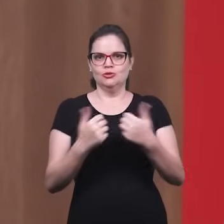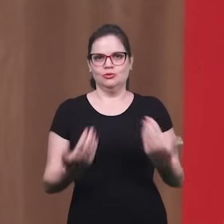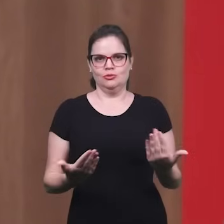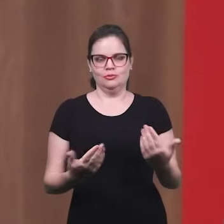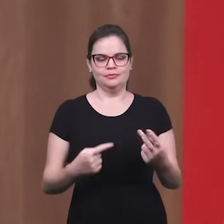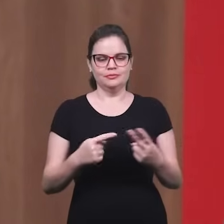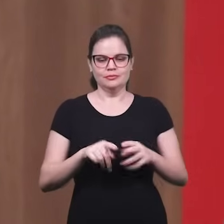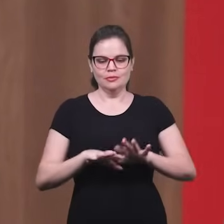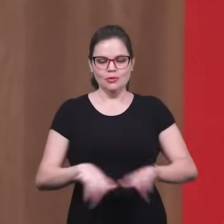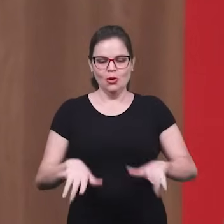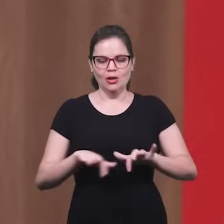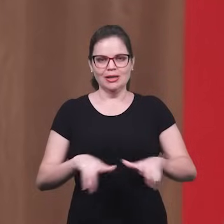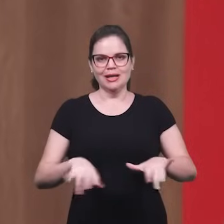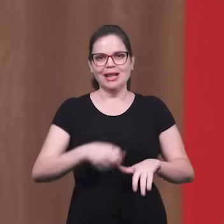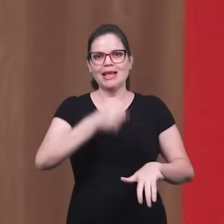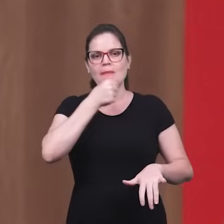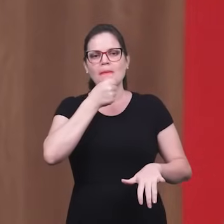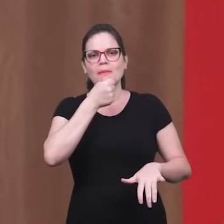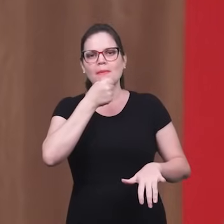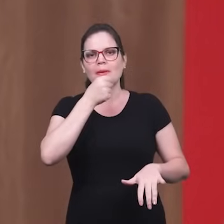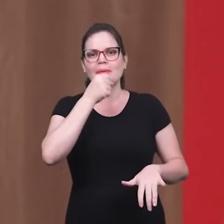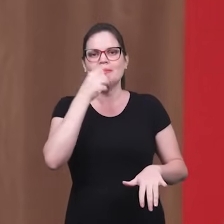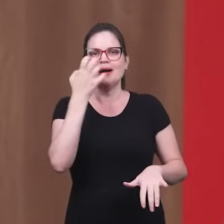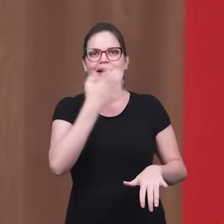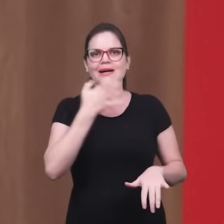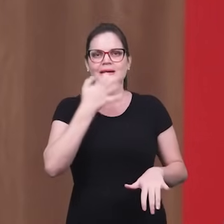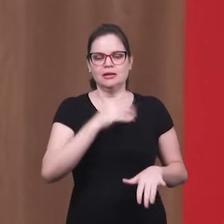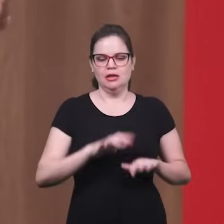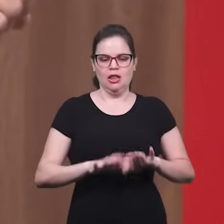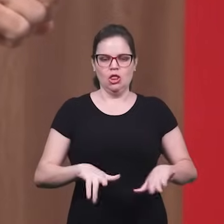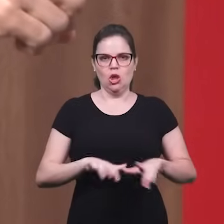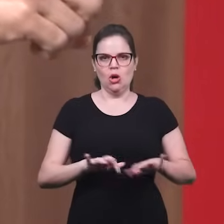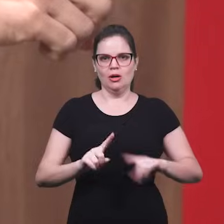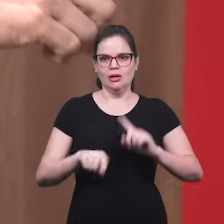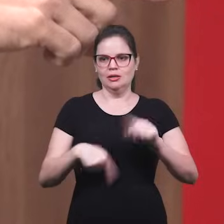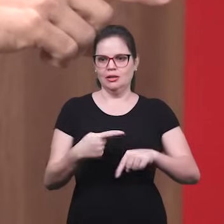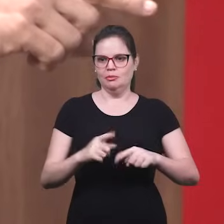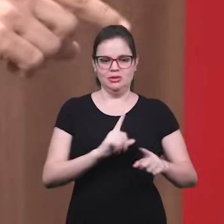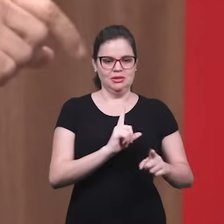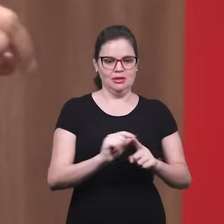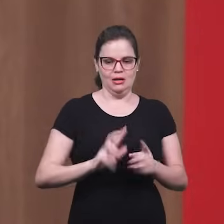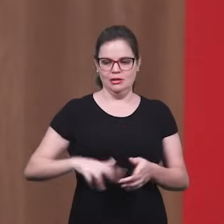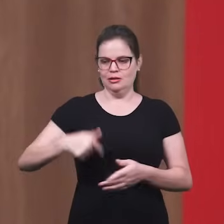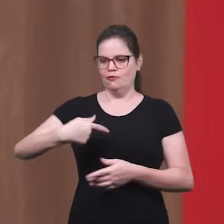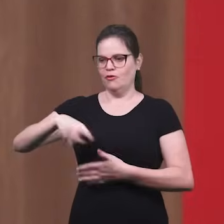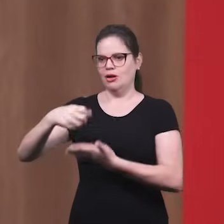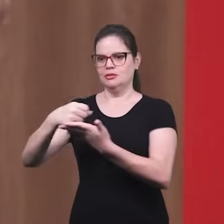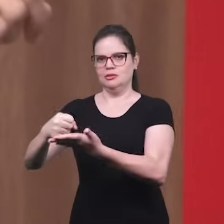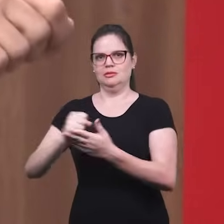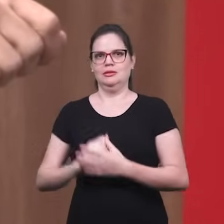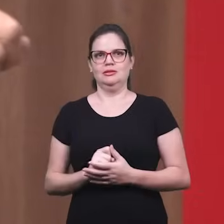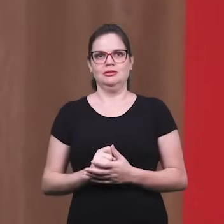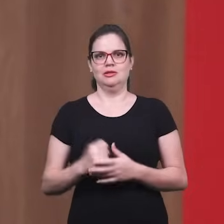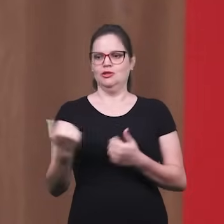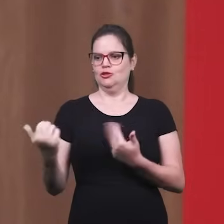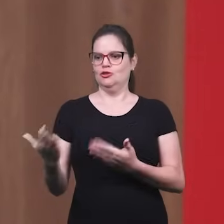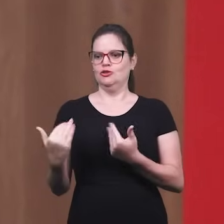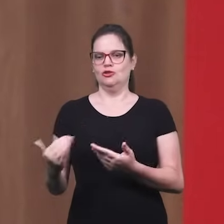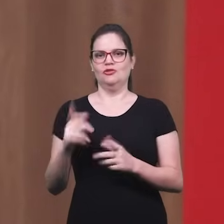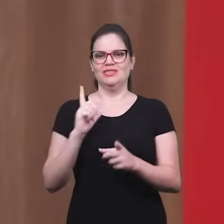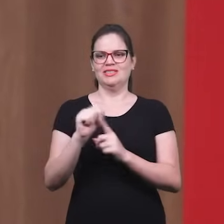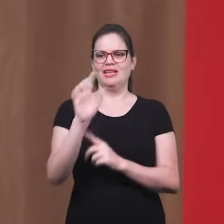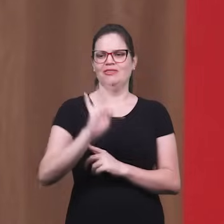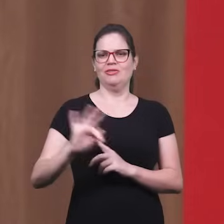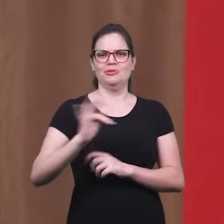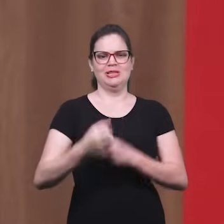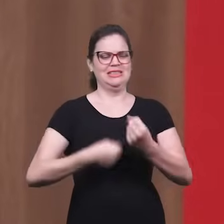Assim, jovens que tocam teclado e canta, ou toca e vai depois dar assistência. Jovem que sai da faculdade correndo, tem que chegar no